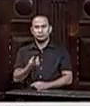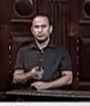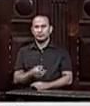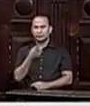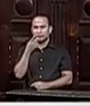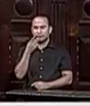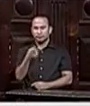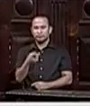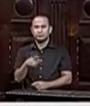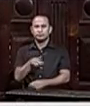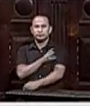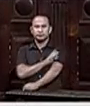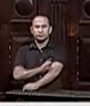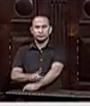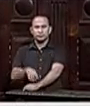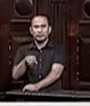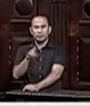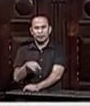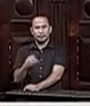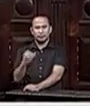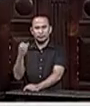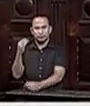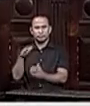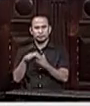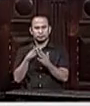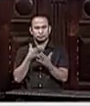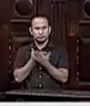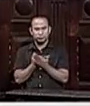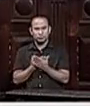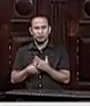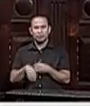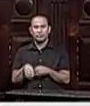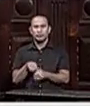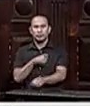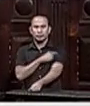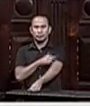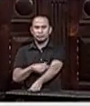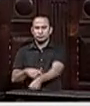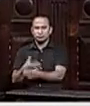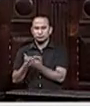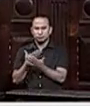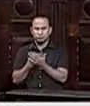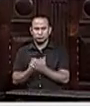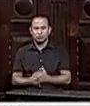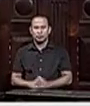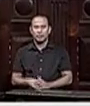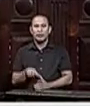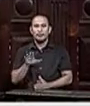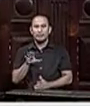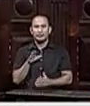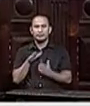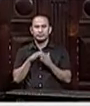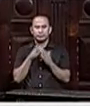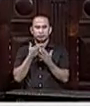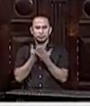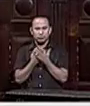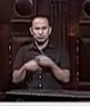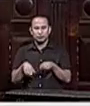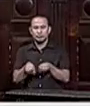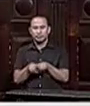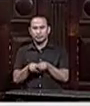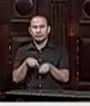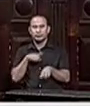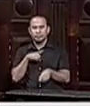científico e cultural é um papel fundamental da escola, estratégico da educação escolar. Mas a escola cabem também outros papéis, entre os